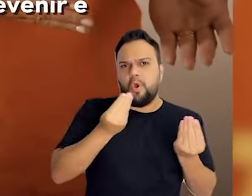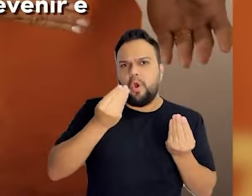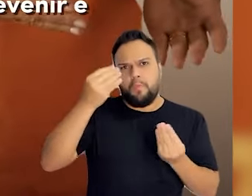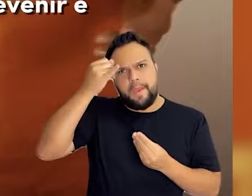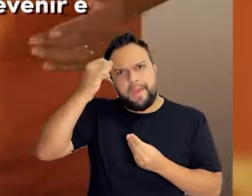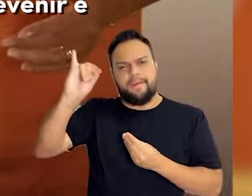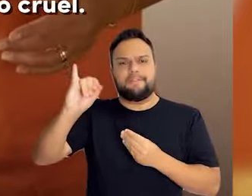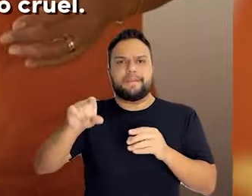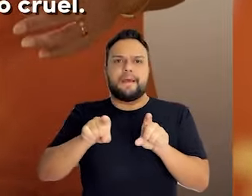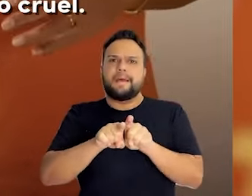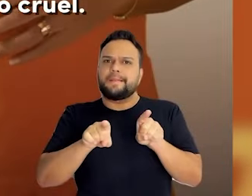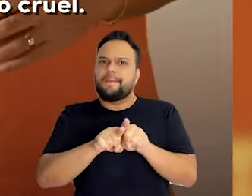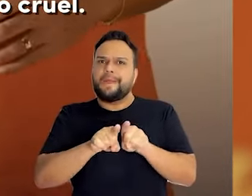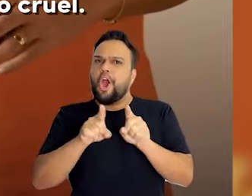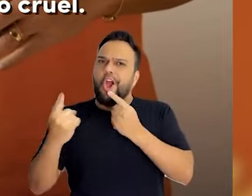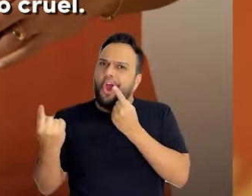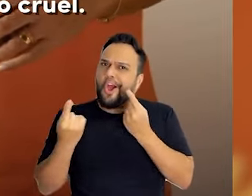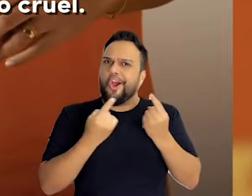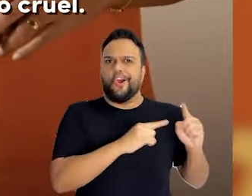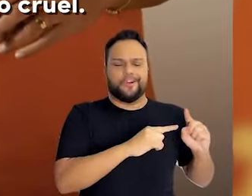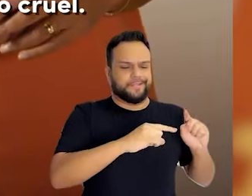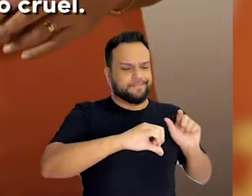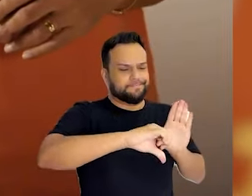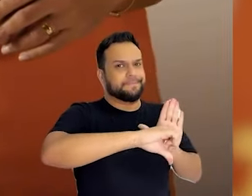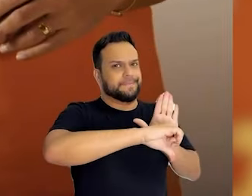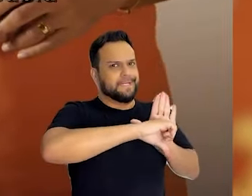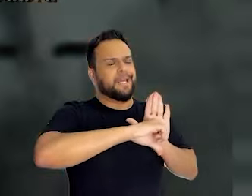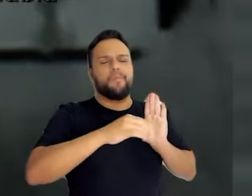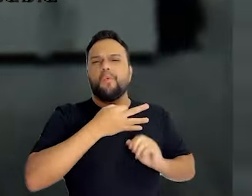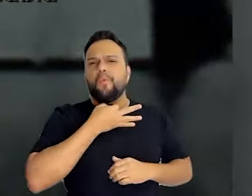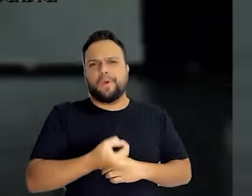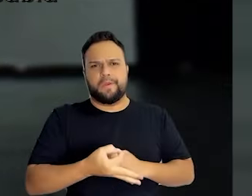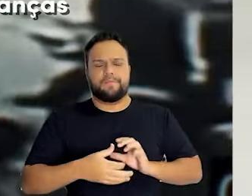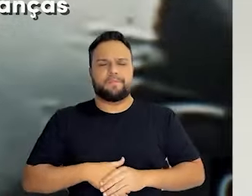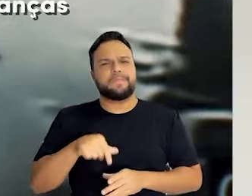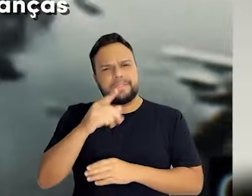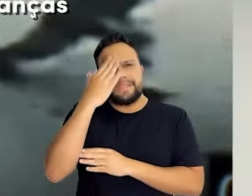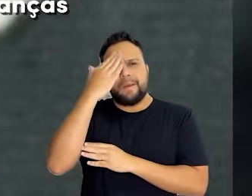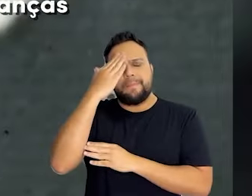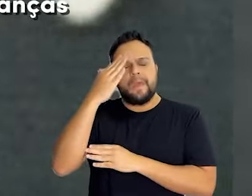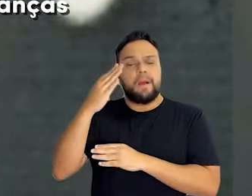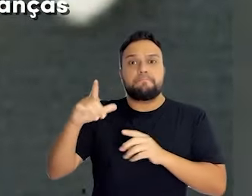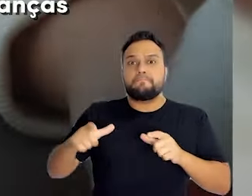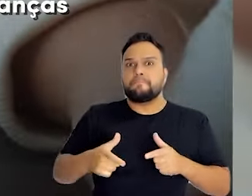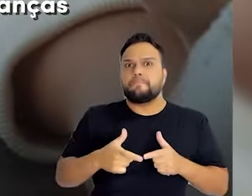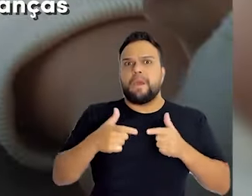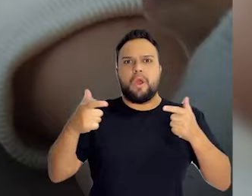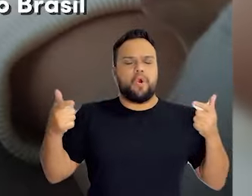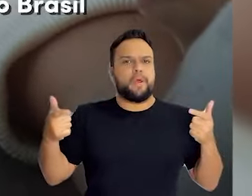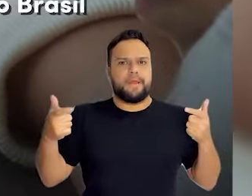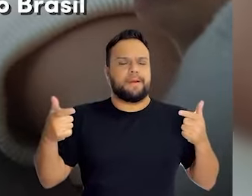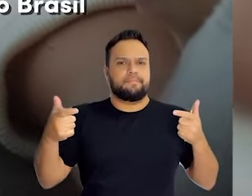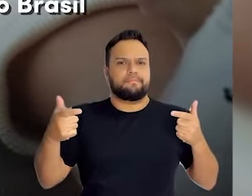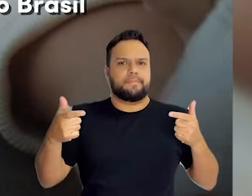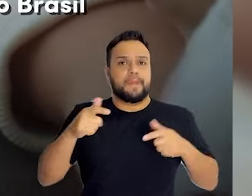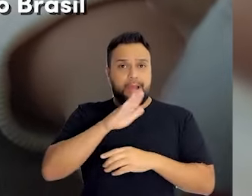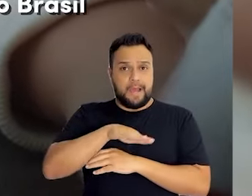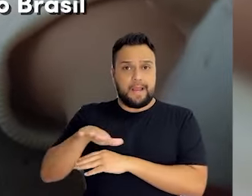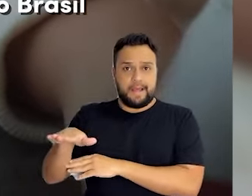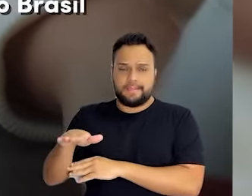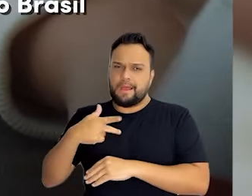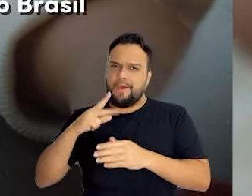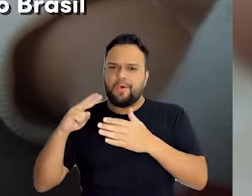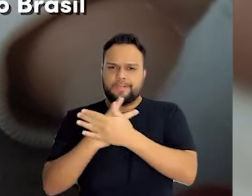como prevenir e combater esse crime tão cruel. Você sabia que mais da metade das crianças que sofrem